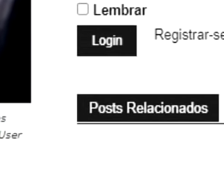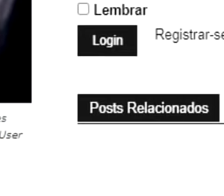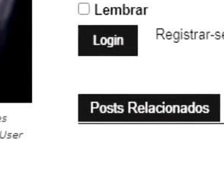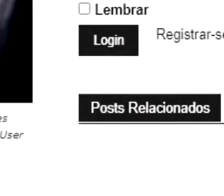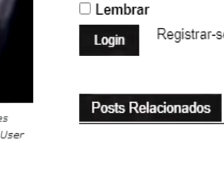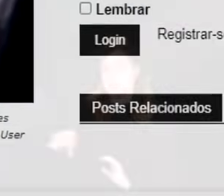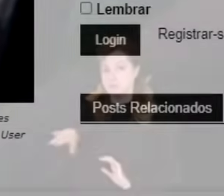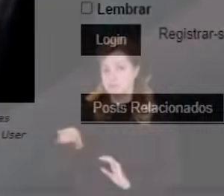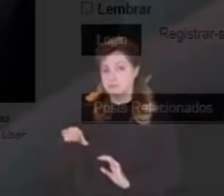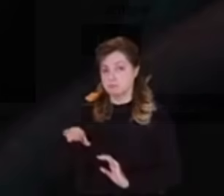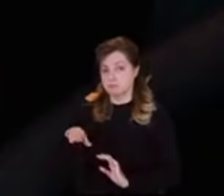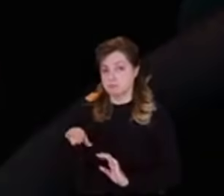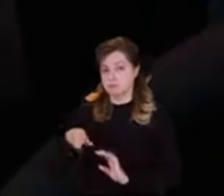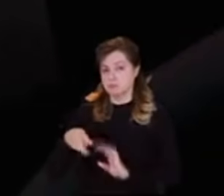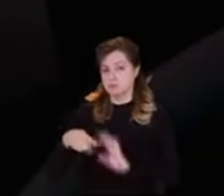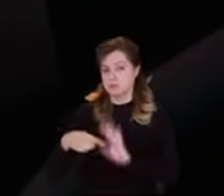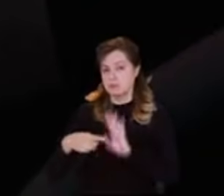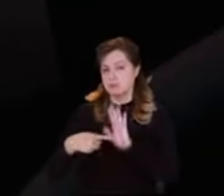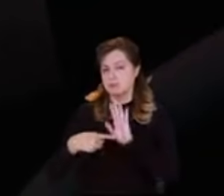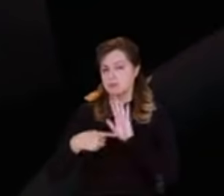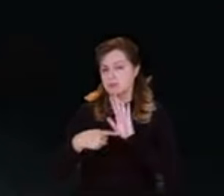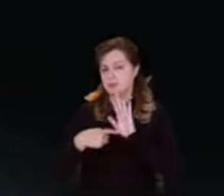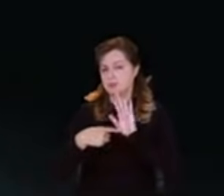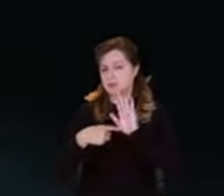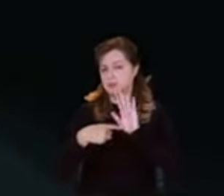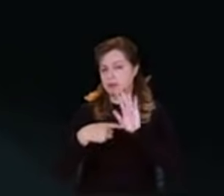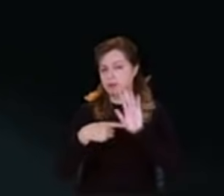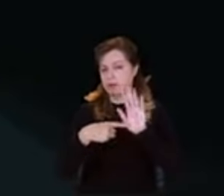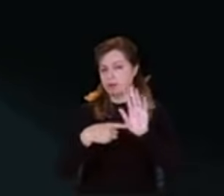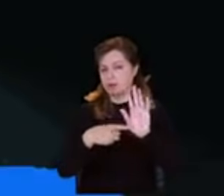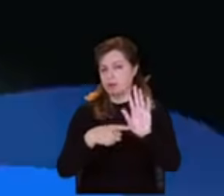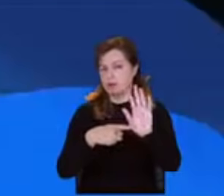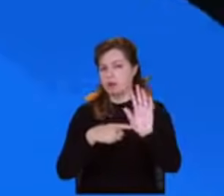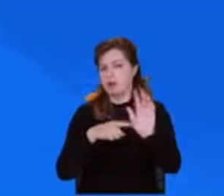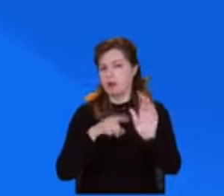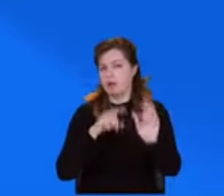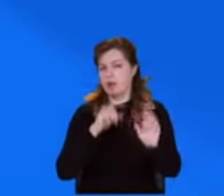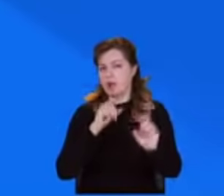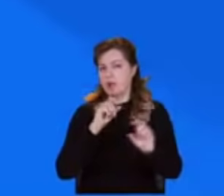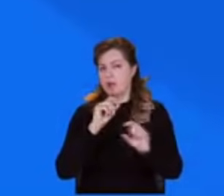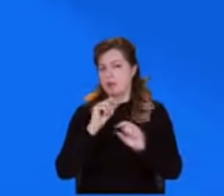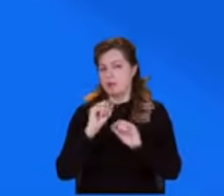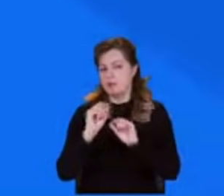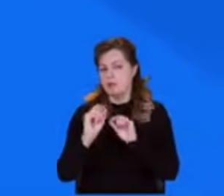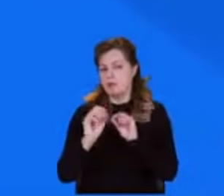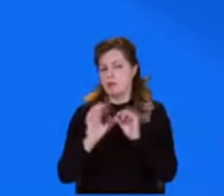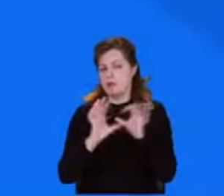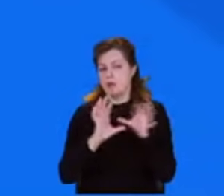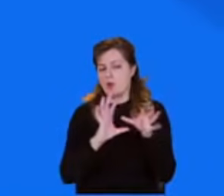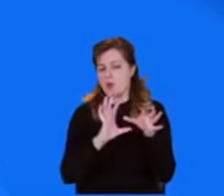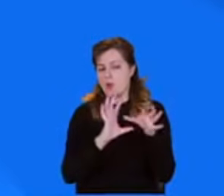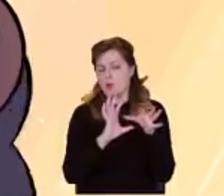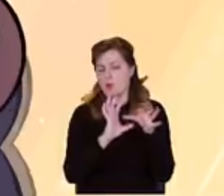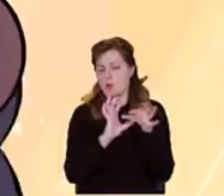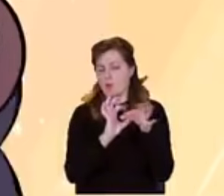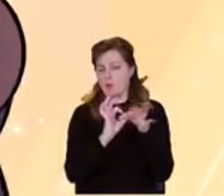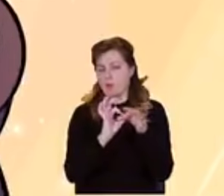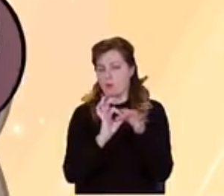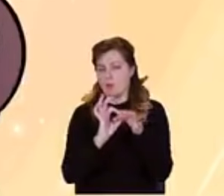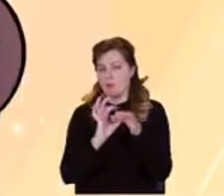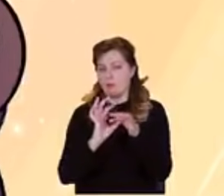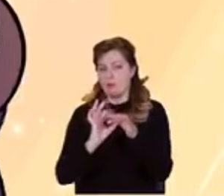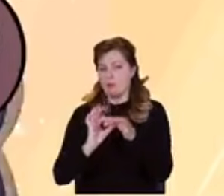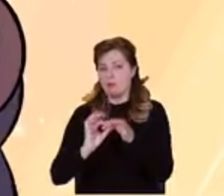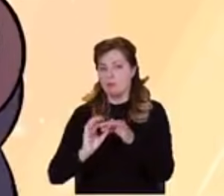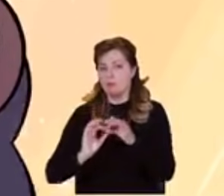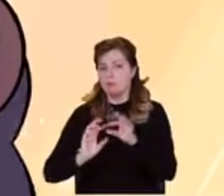criança ver, seus hipócritas. O pior é que tem uma parte da notícia que os caras ligam dane-se e literalmente dizem: ah, obras infantis agora tem